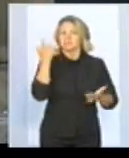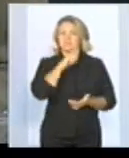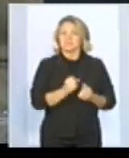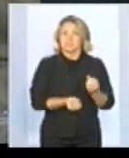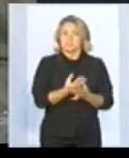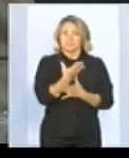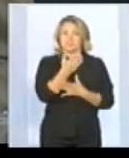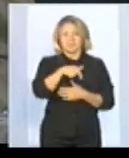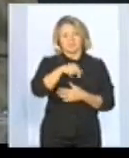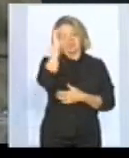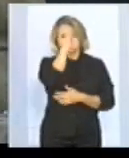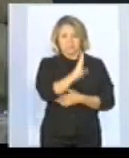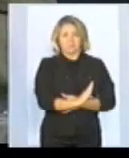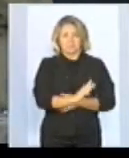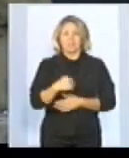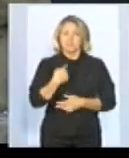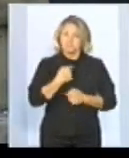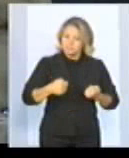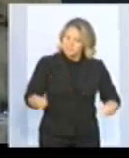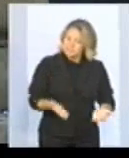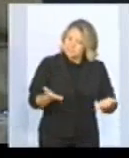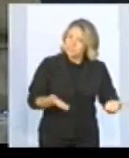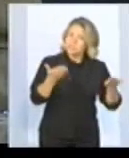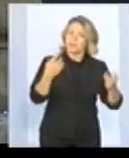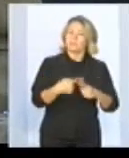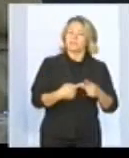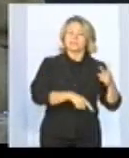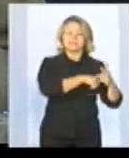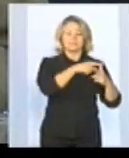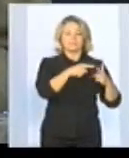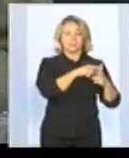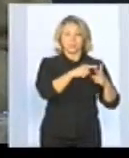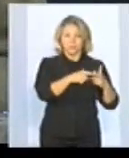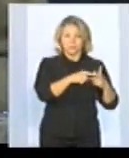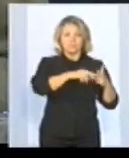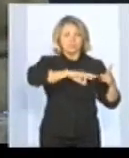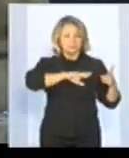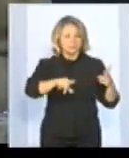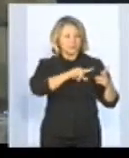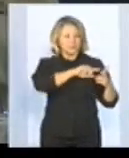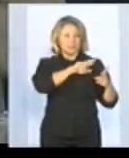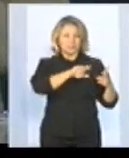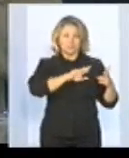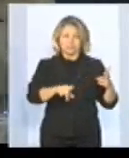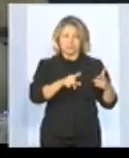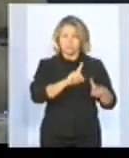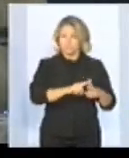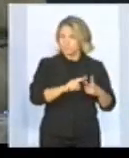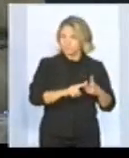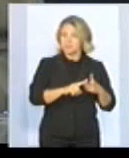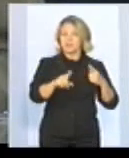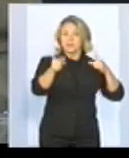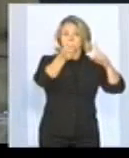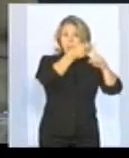sim, incentivar a demanda, para que nesse primeiro momento, são dois esses momentos, e um bastante diferido em relação ao outro, para que nesse primeiro